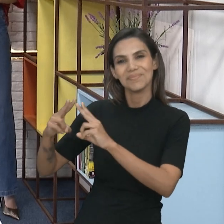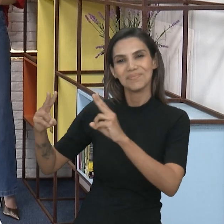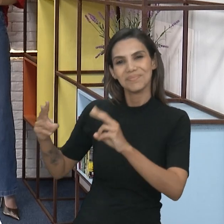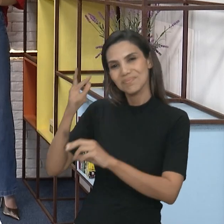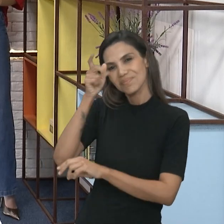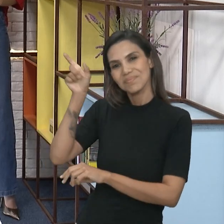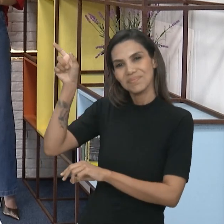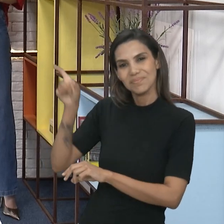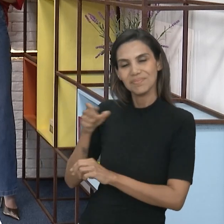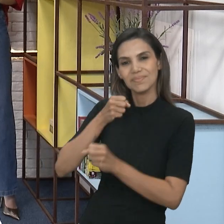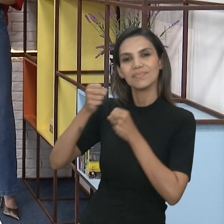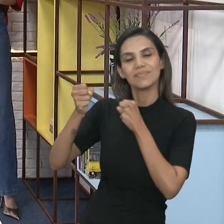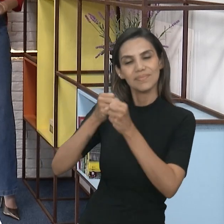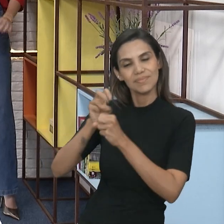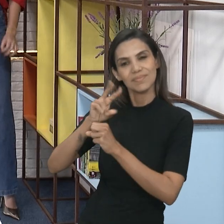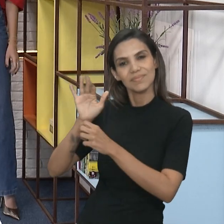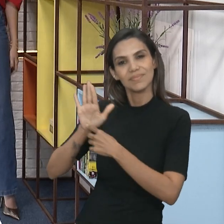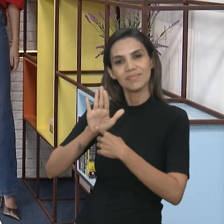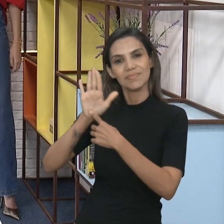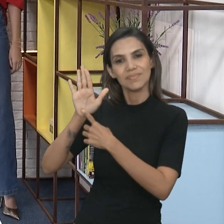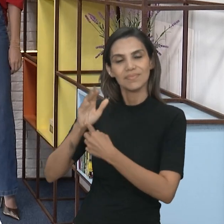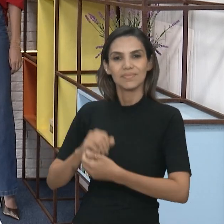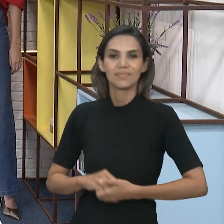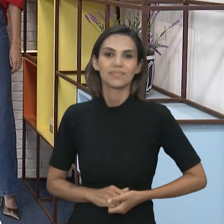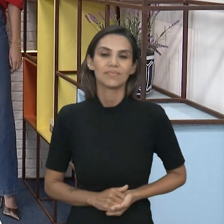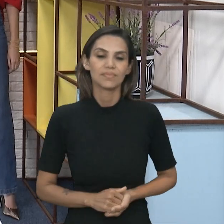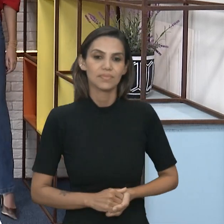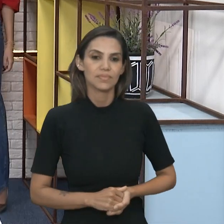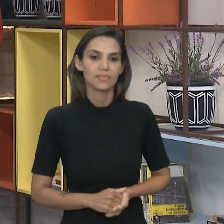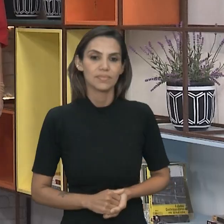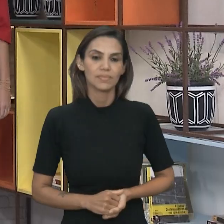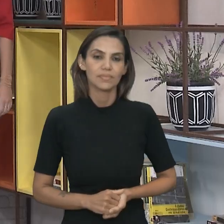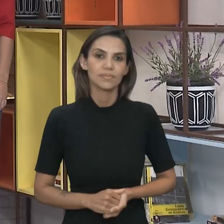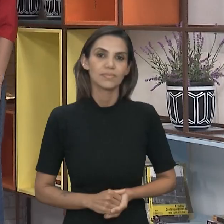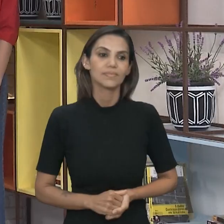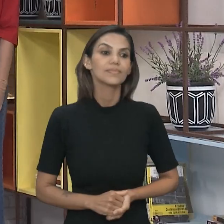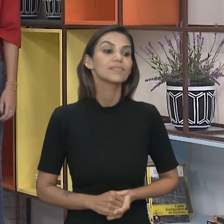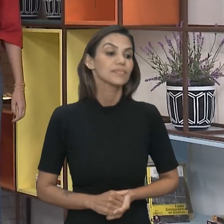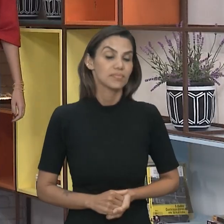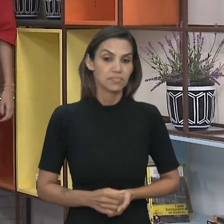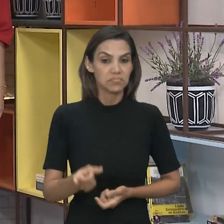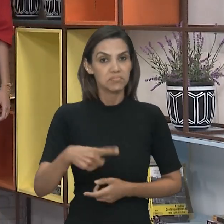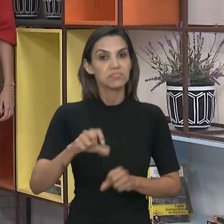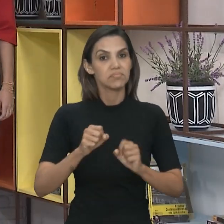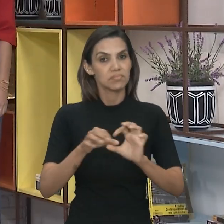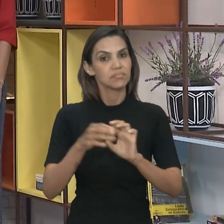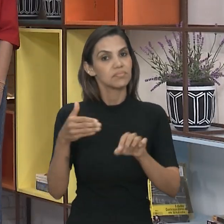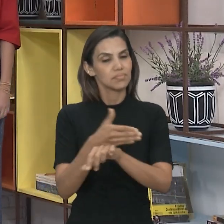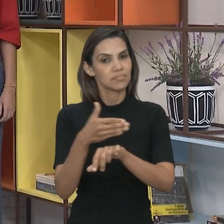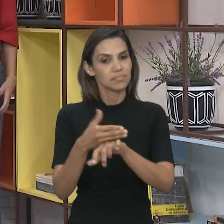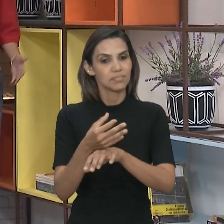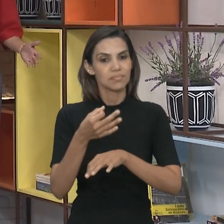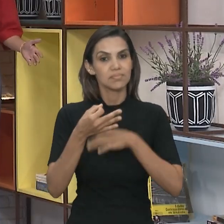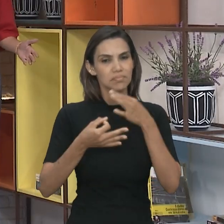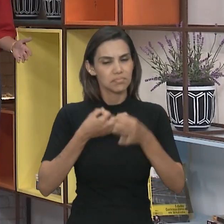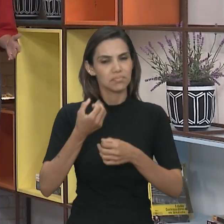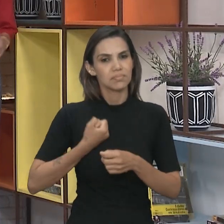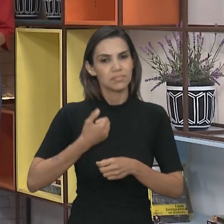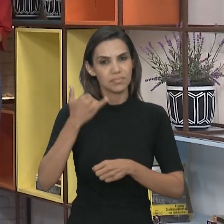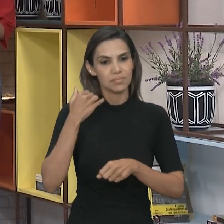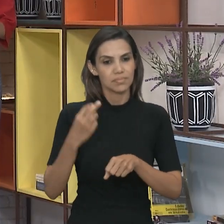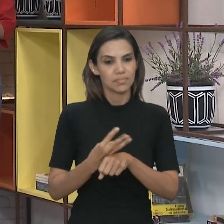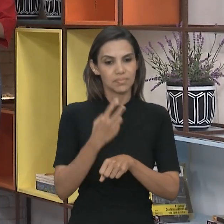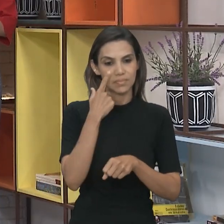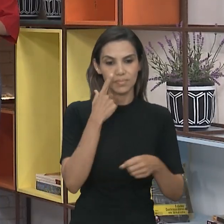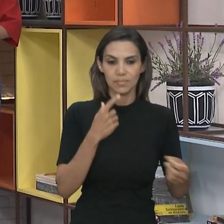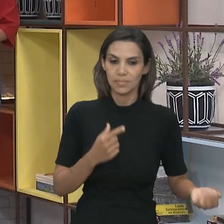a nossa entrevistada vai aparecer durante a entrevista. E participe com a gente no nosso WhatsApp. É só mandar a sua